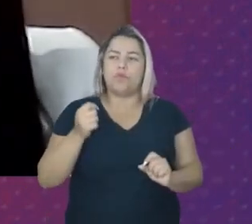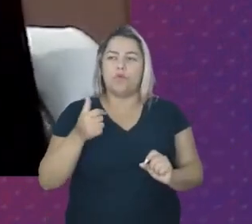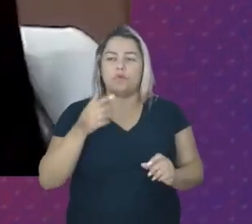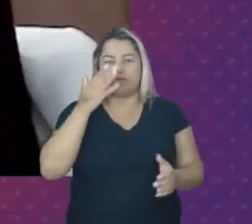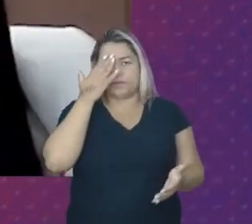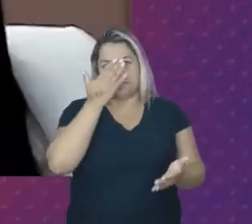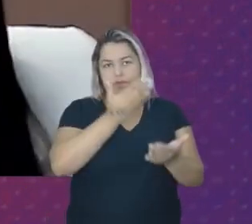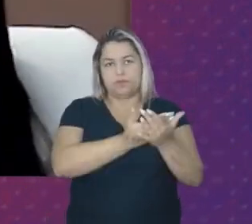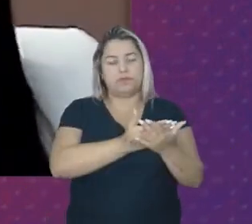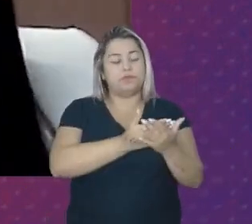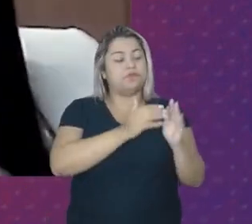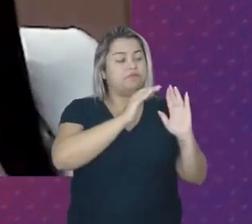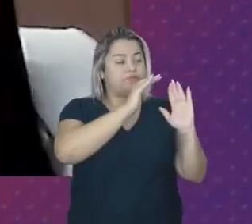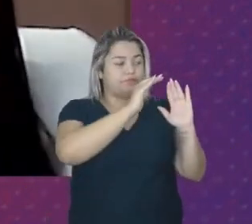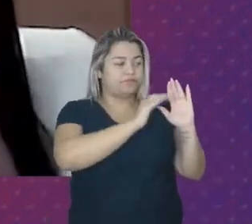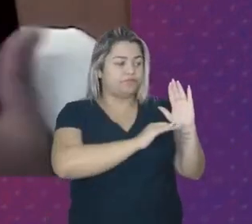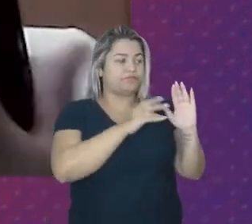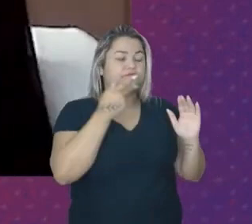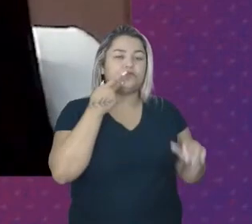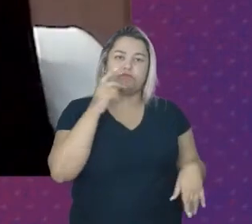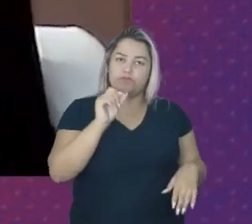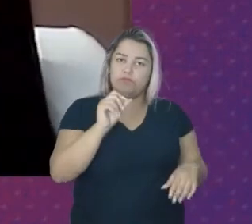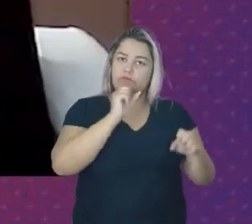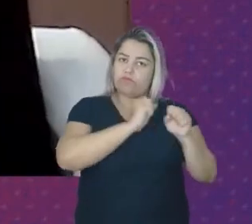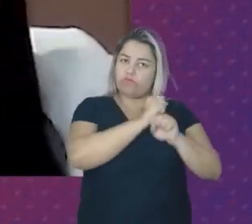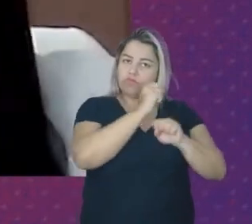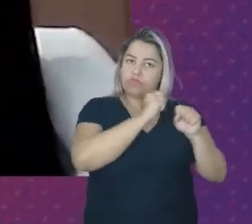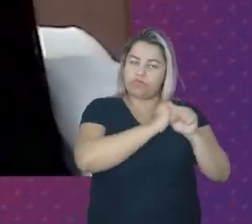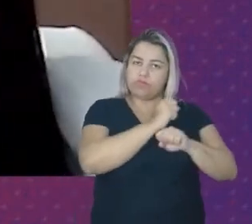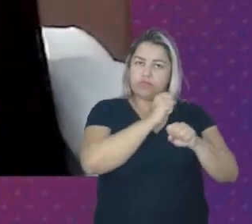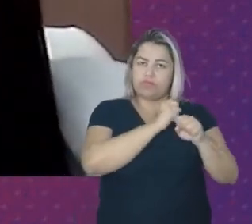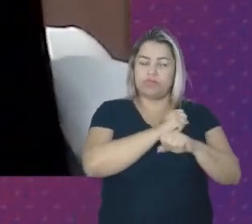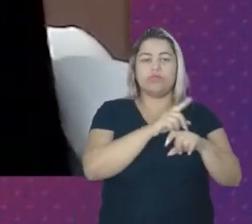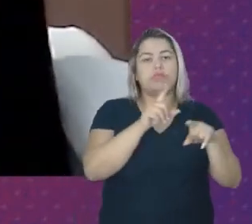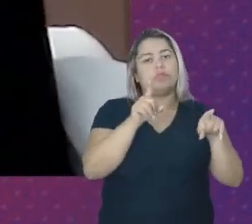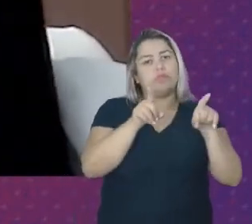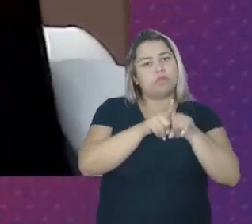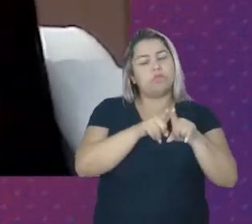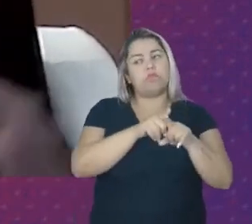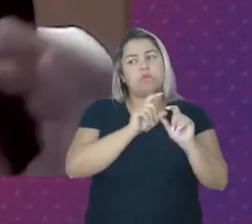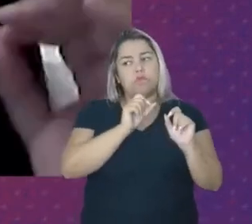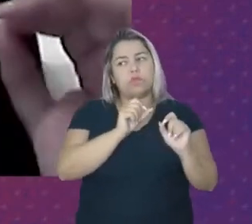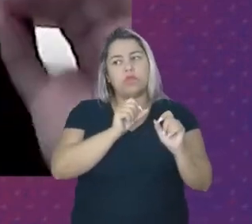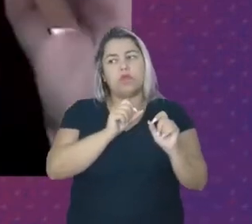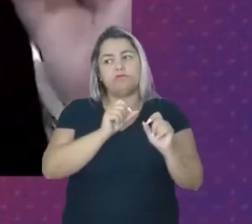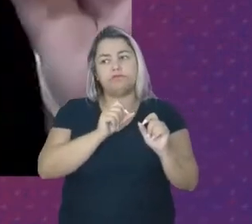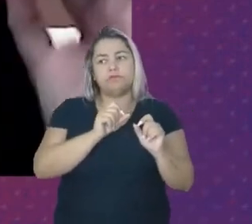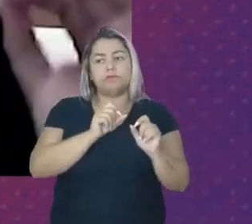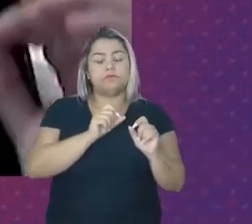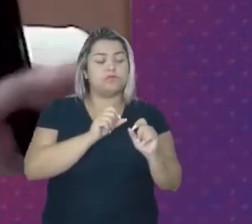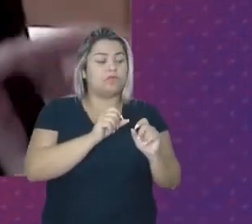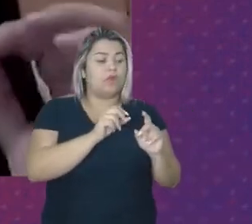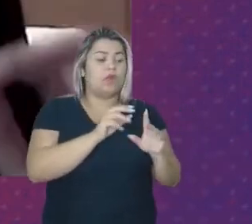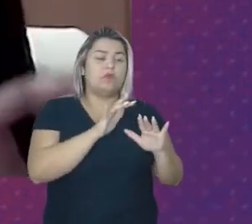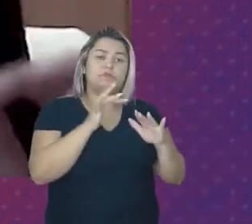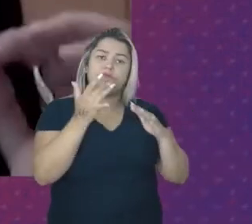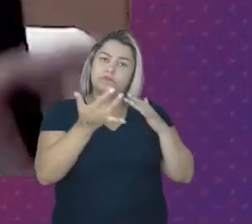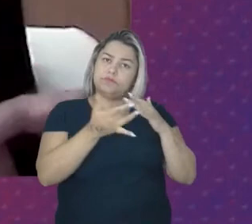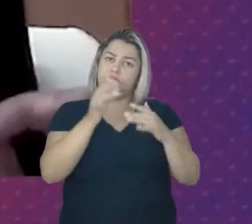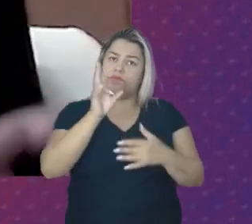são os pilares para a construção dessa autoridade nas redes sociais,